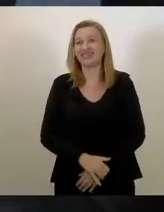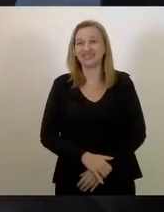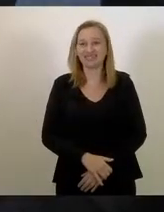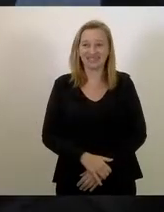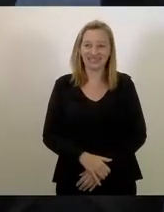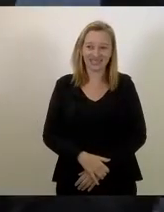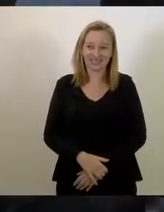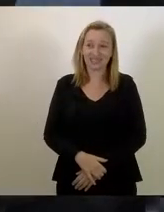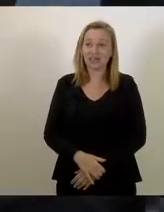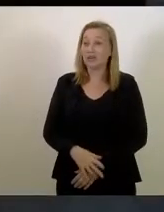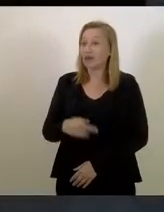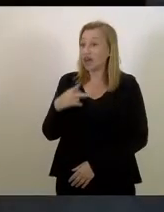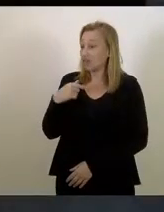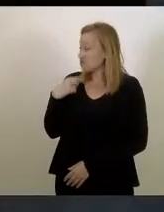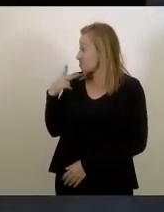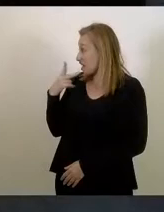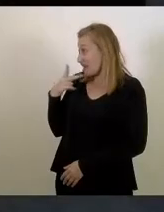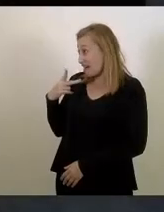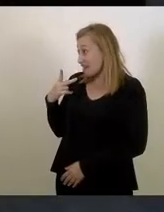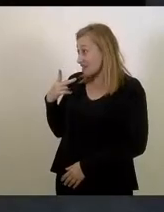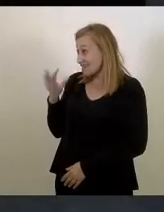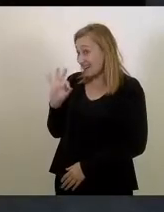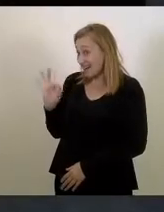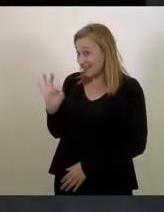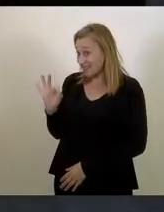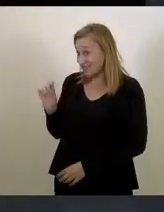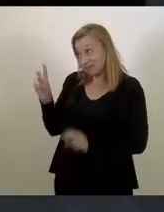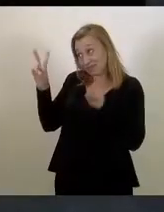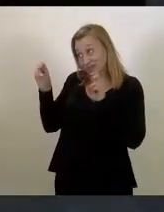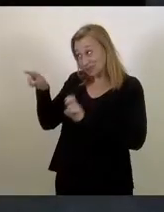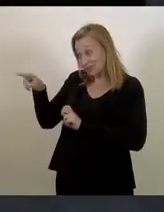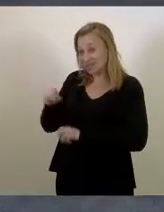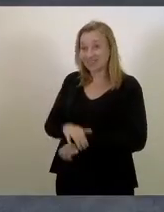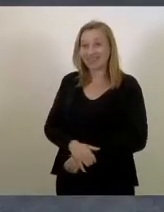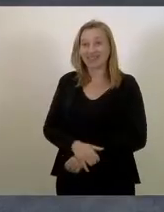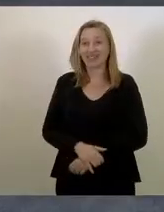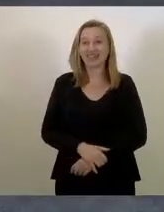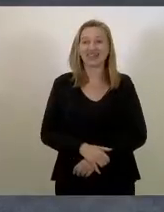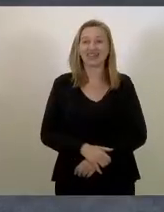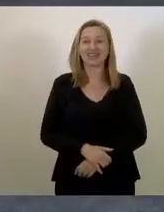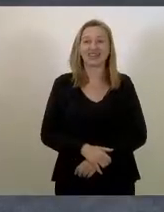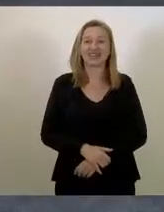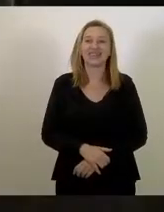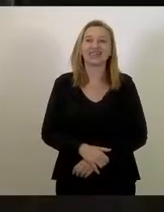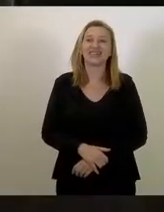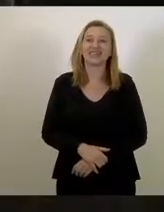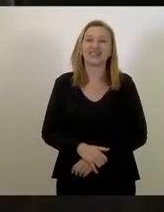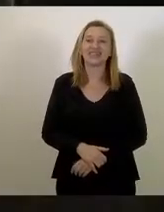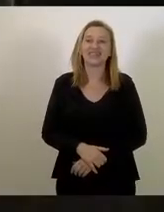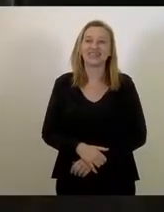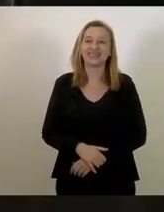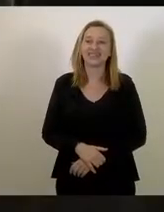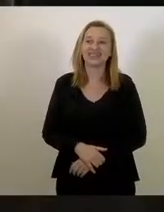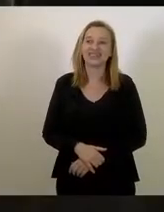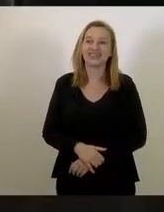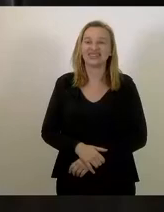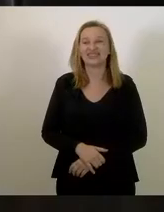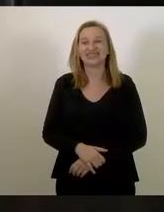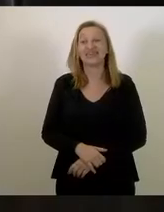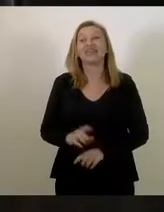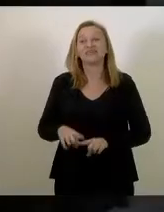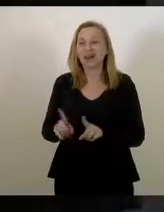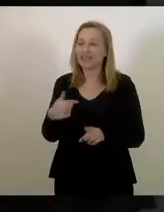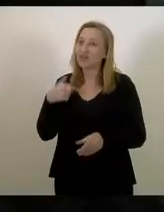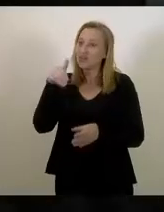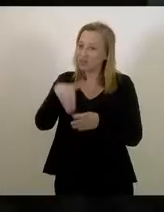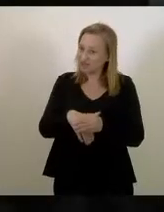Não falei não falei sobre isso Coligação colisão Nem falar Nem vou falar Mas eu